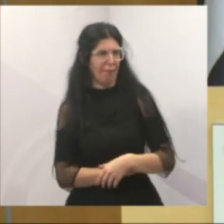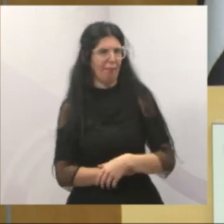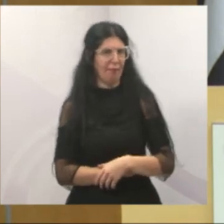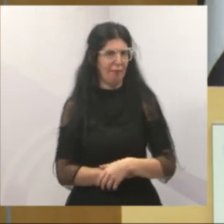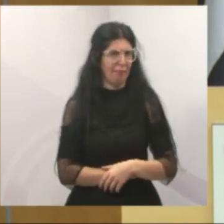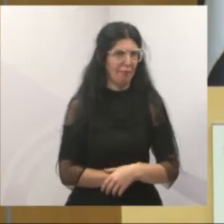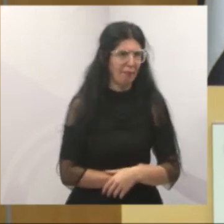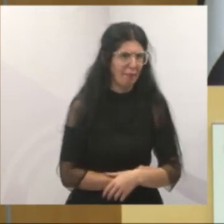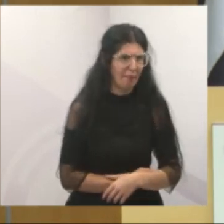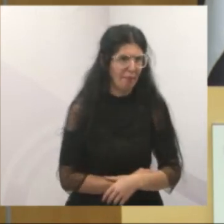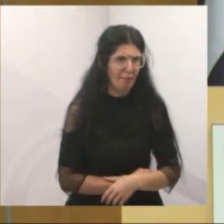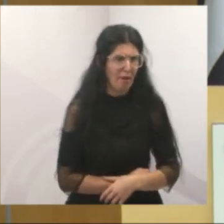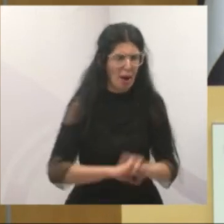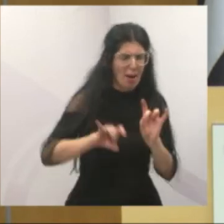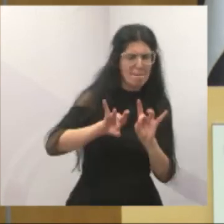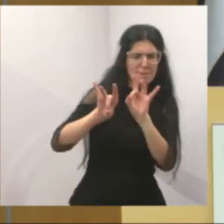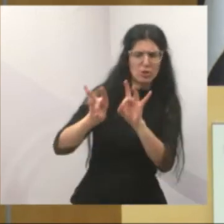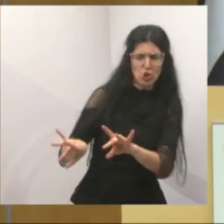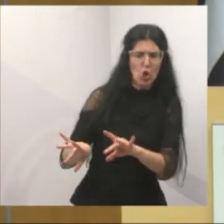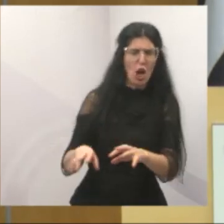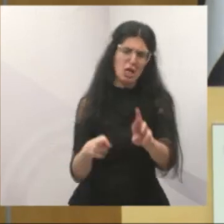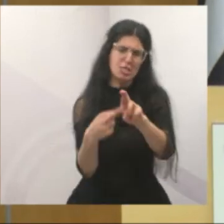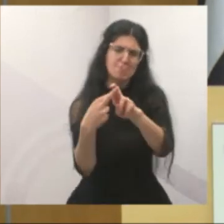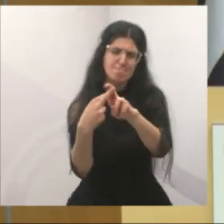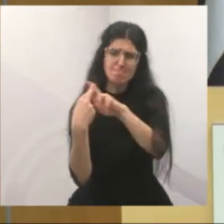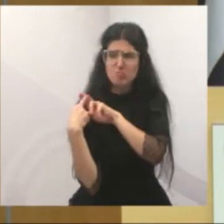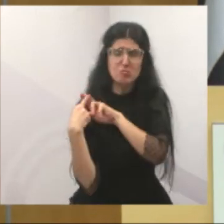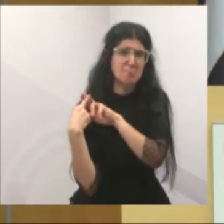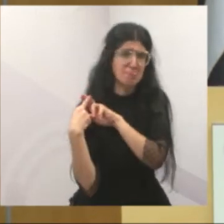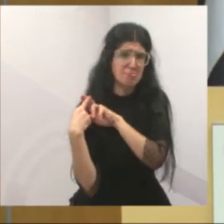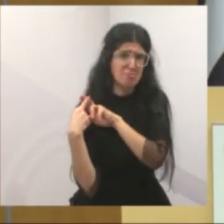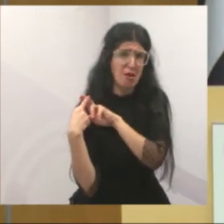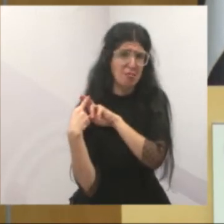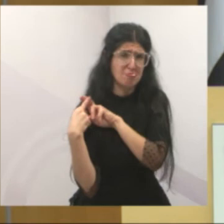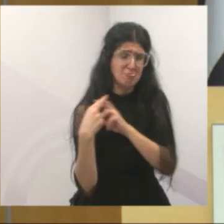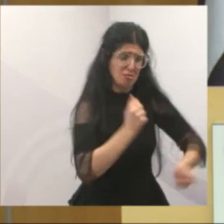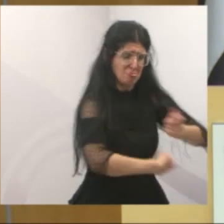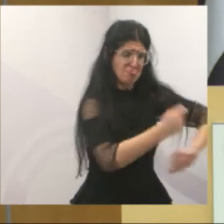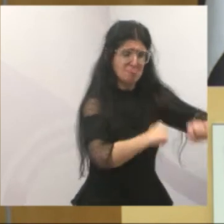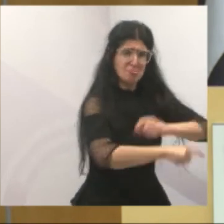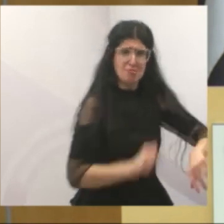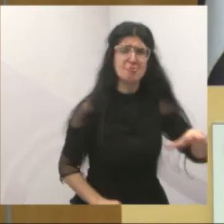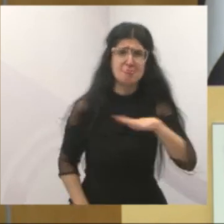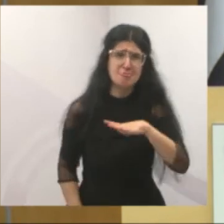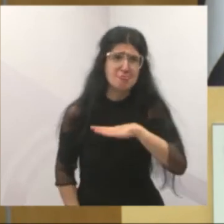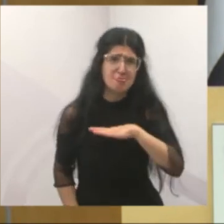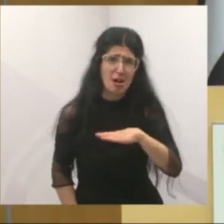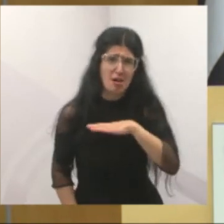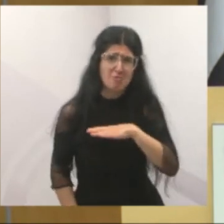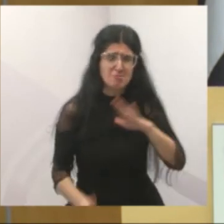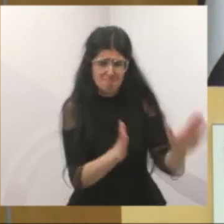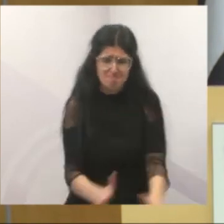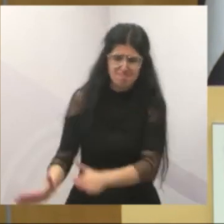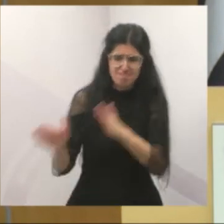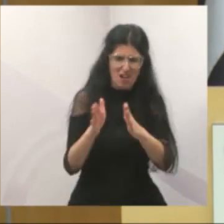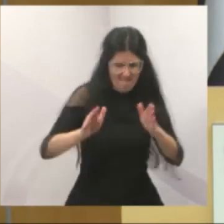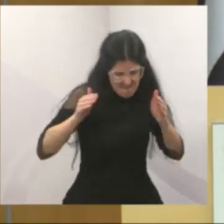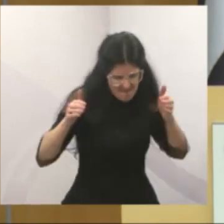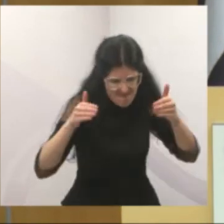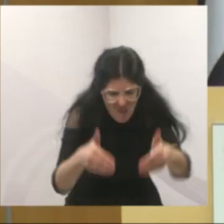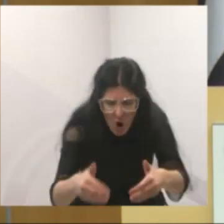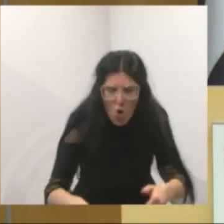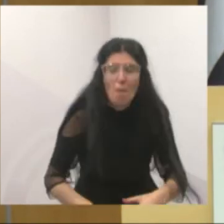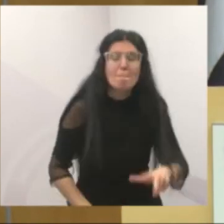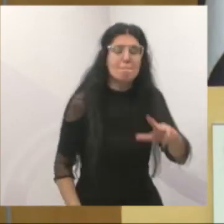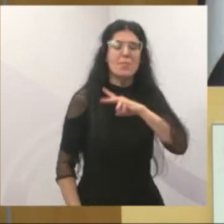deixa a sua agenda de administrar a cidade para administrar interesses pessoais.